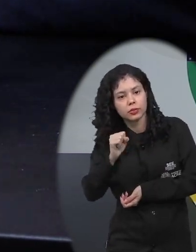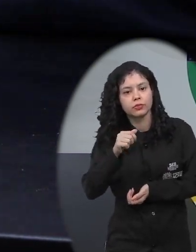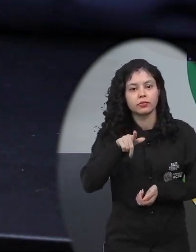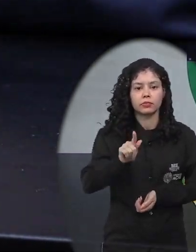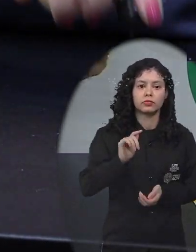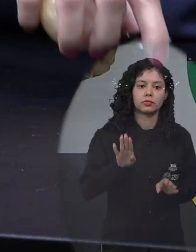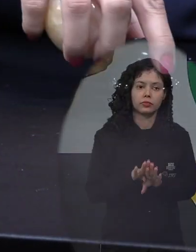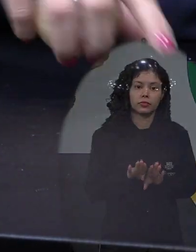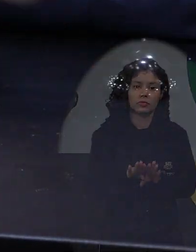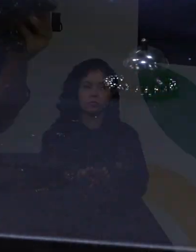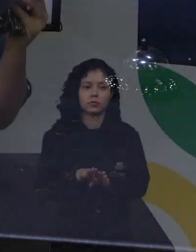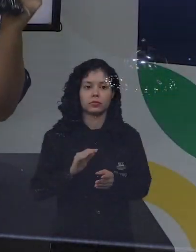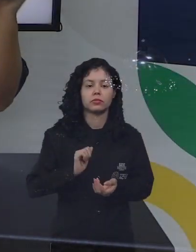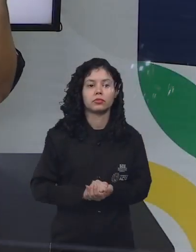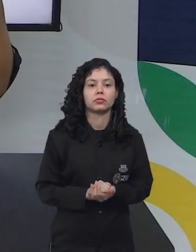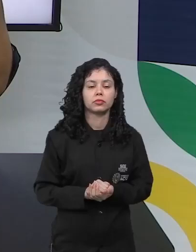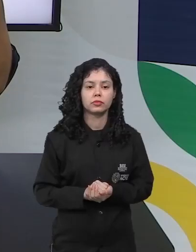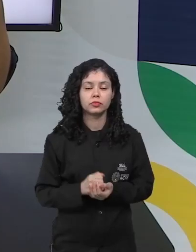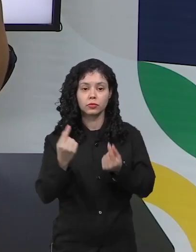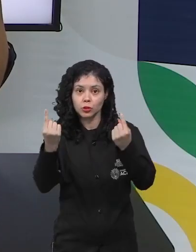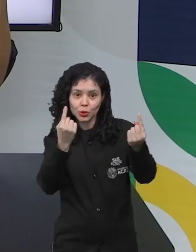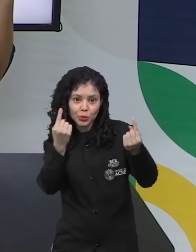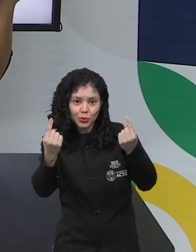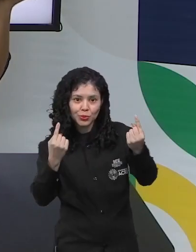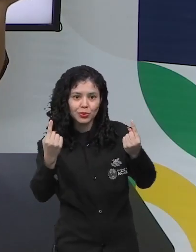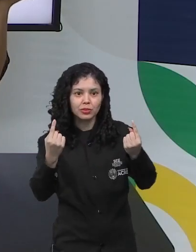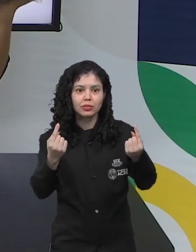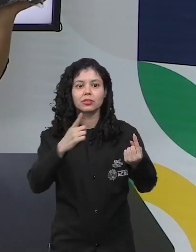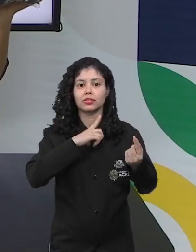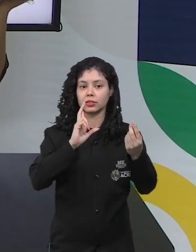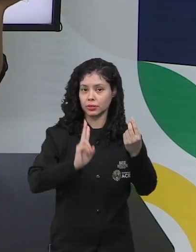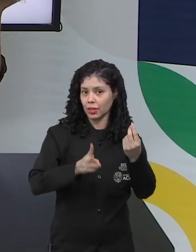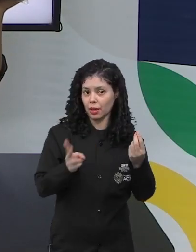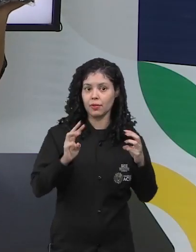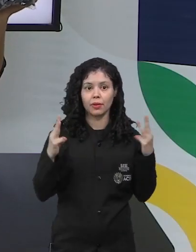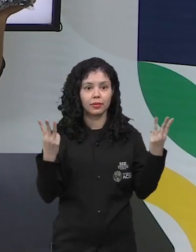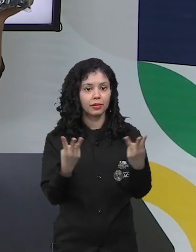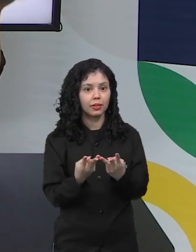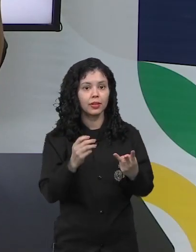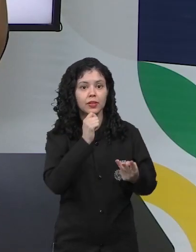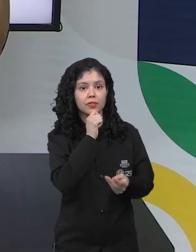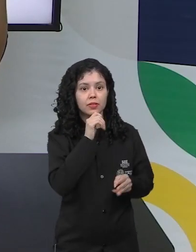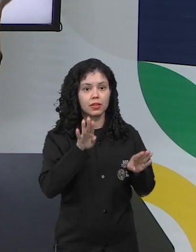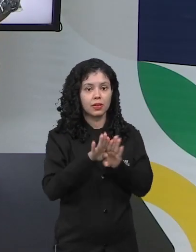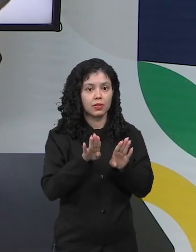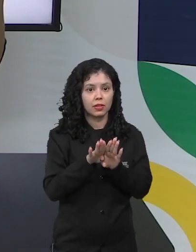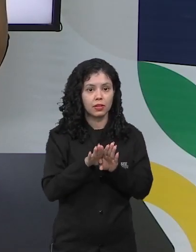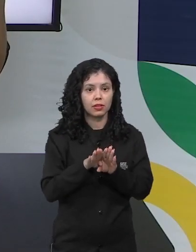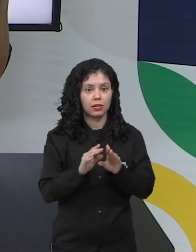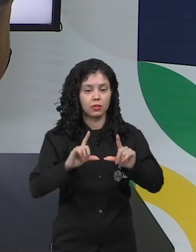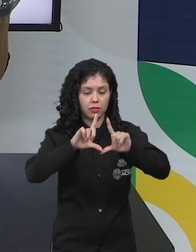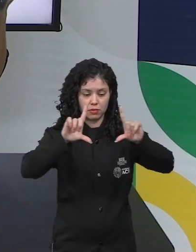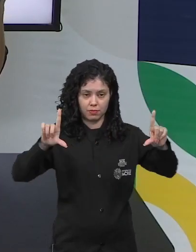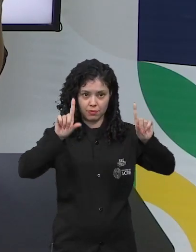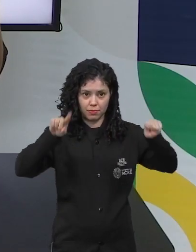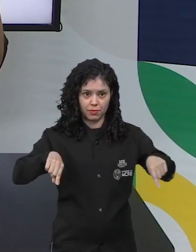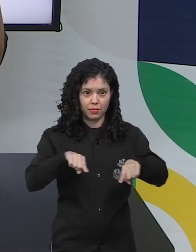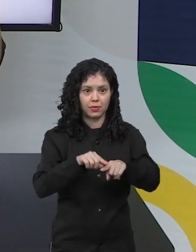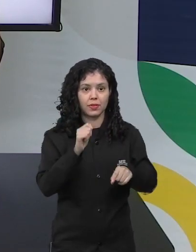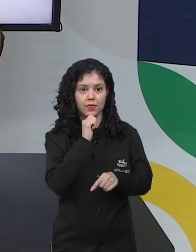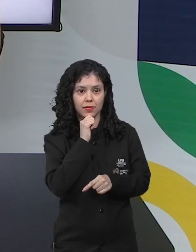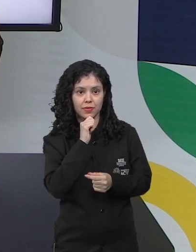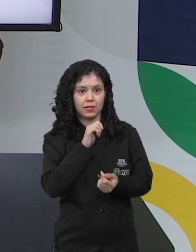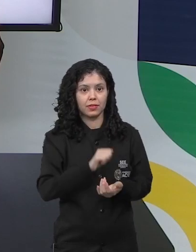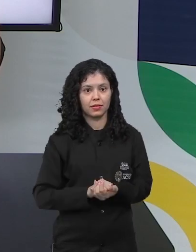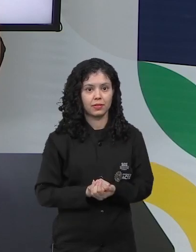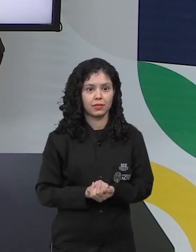gramas. Então, ó, para que elas tenham ali a mesma massa, a gente vai precisar de um volume muito maior